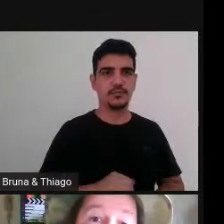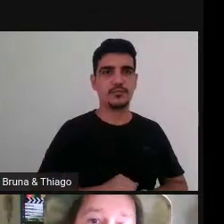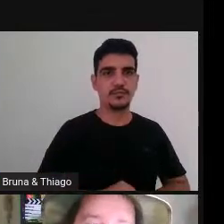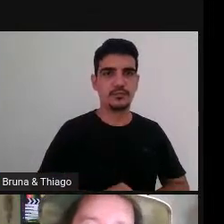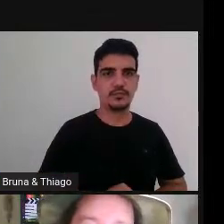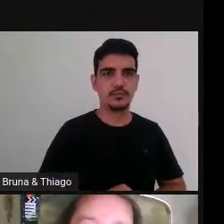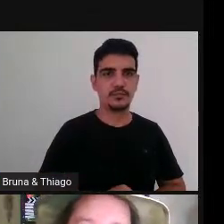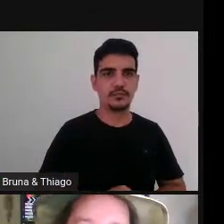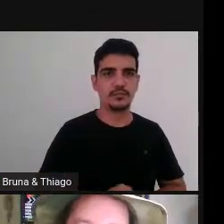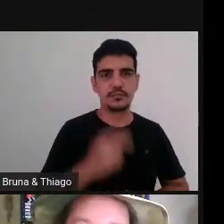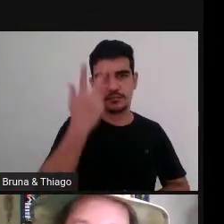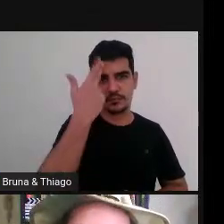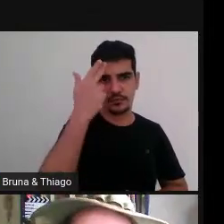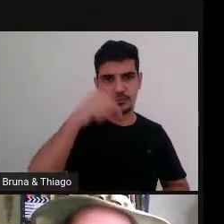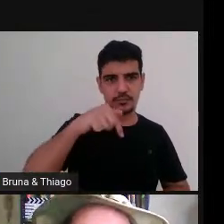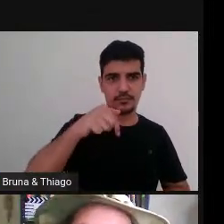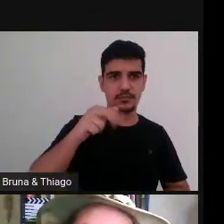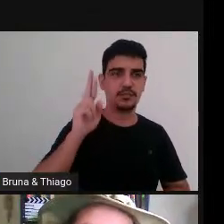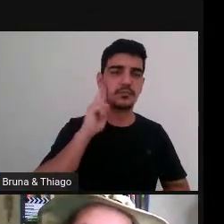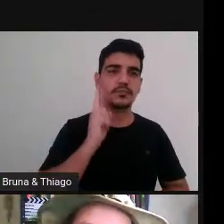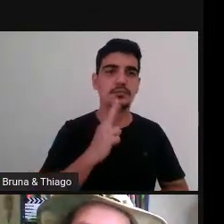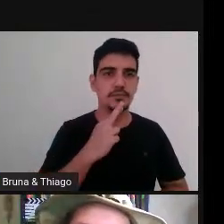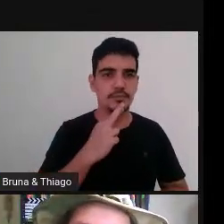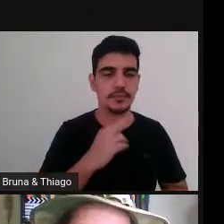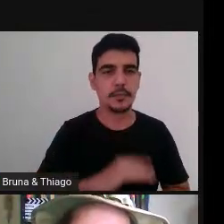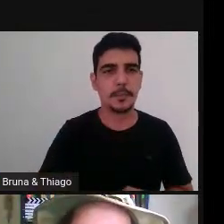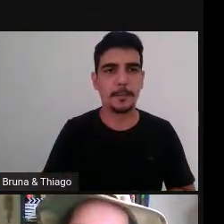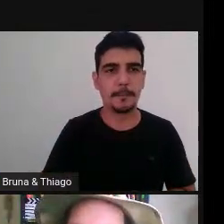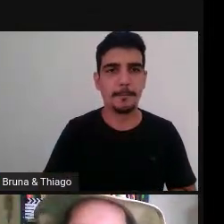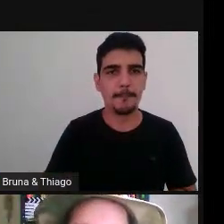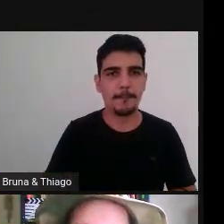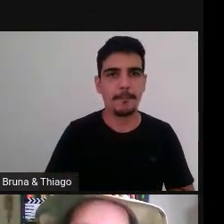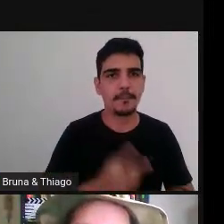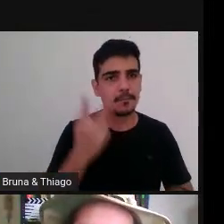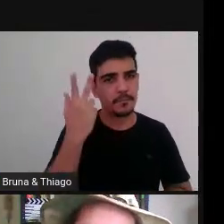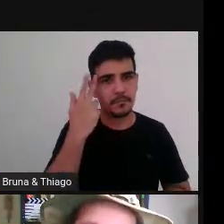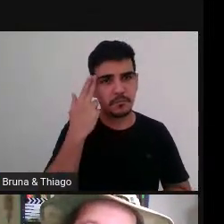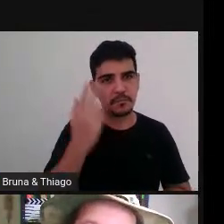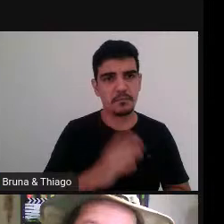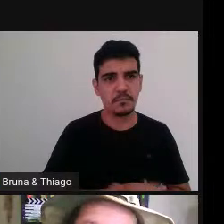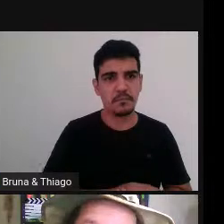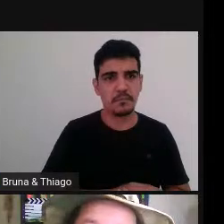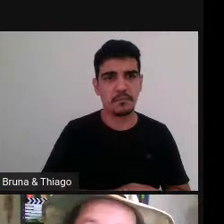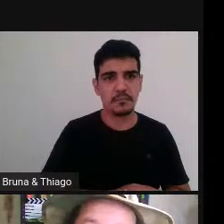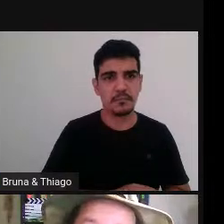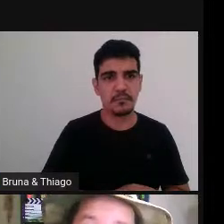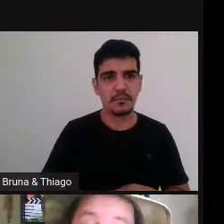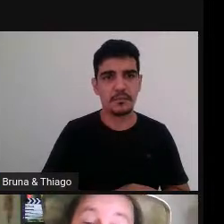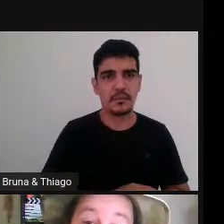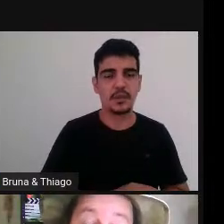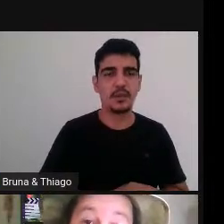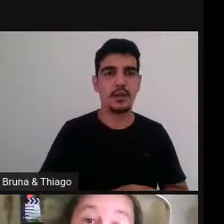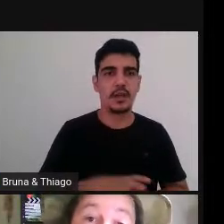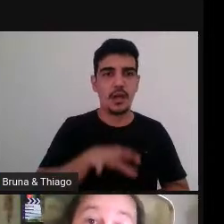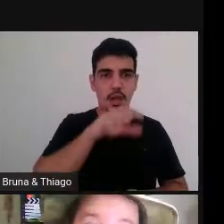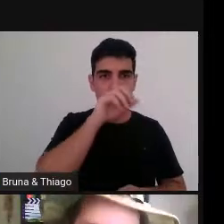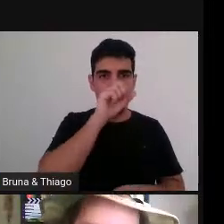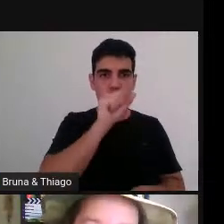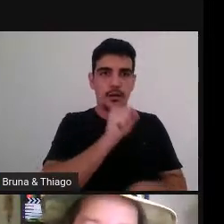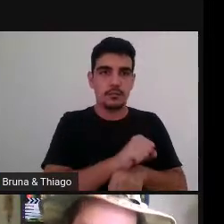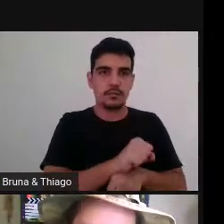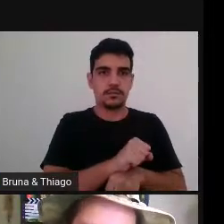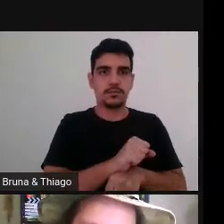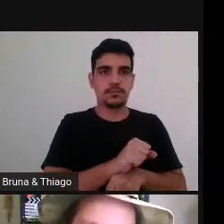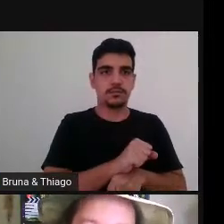Micrurus muito comum aqui. E aí ele falou, olha, ela está dormindo aqui. Eu falei, não, ela não está dormindo, ela está com parada respiratória, ela está com ação